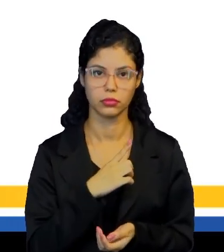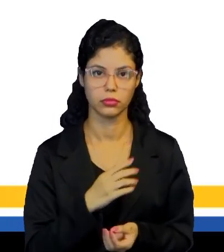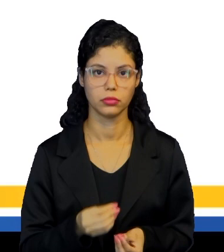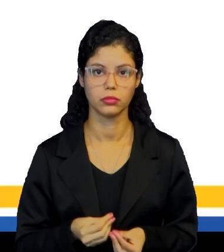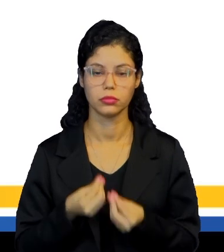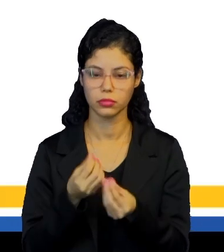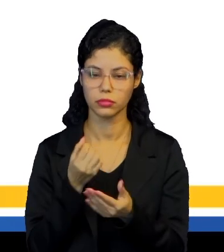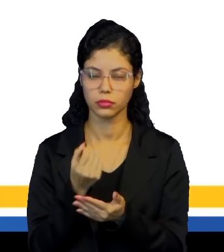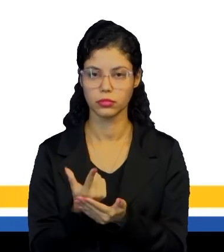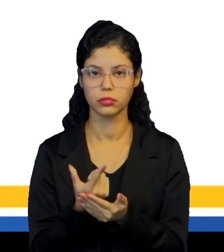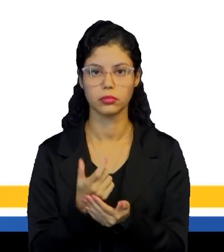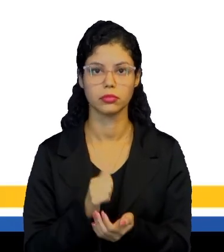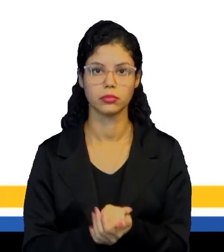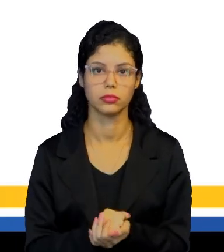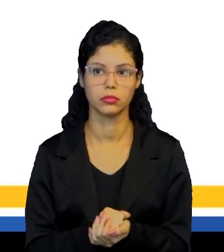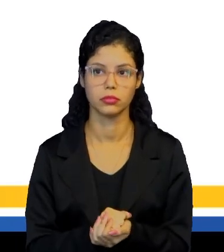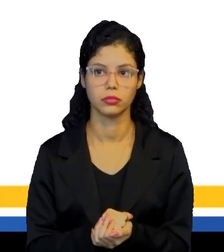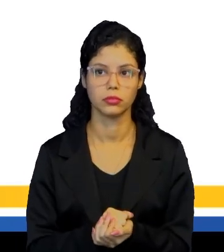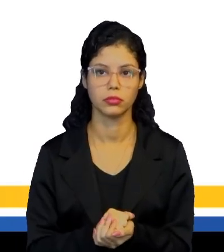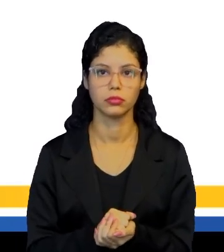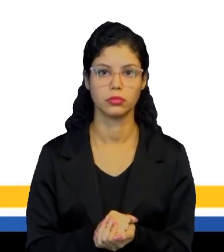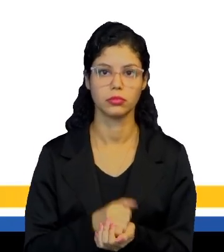vai comprar